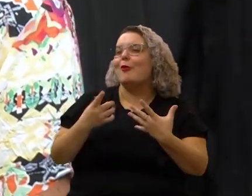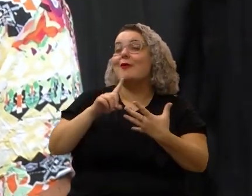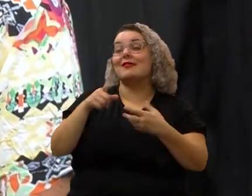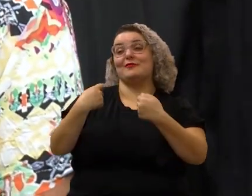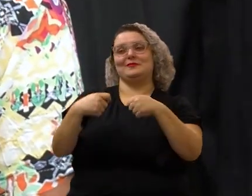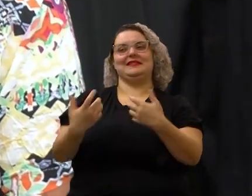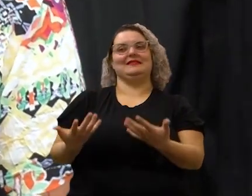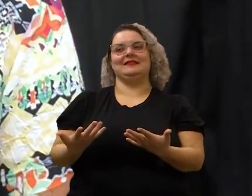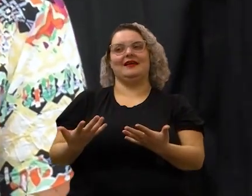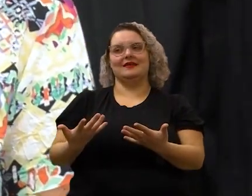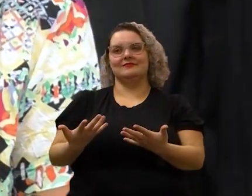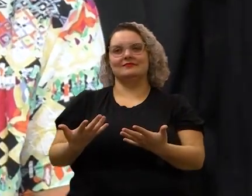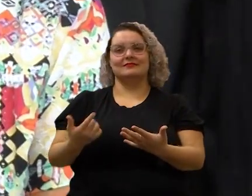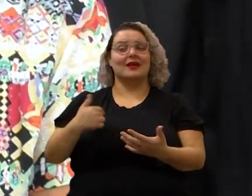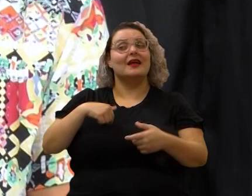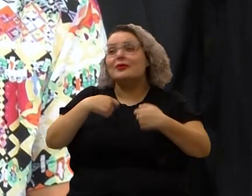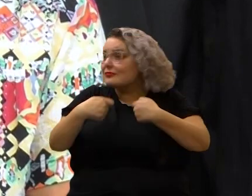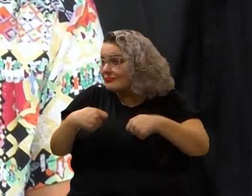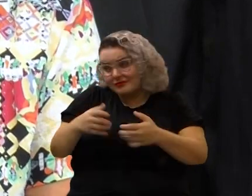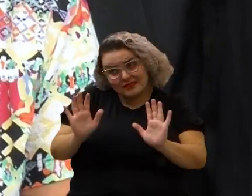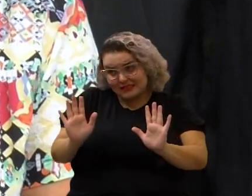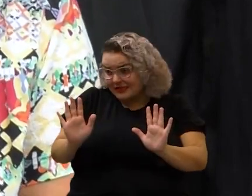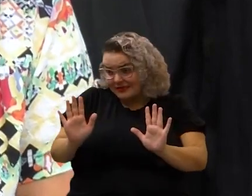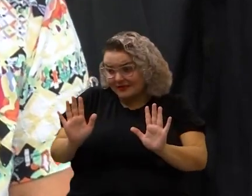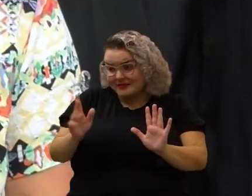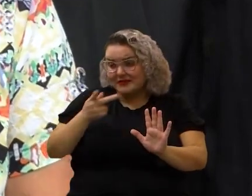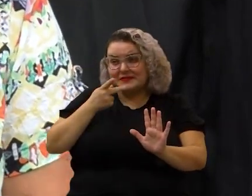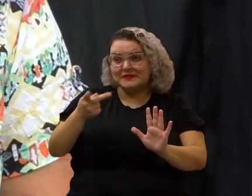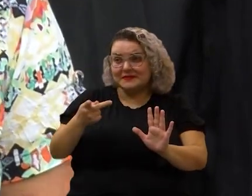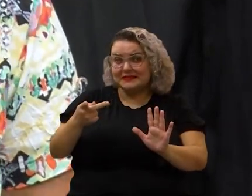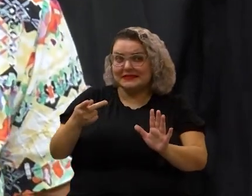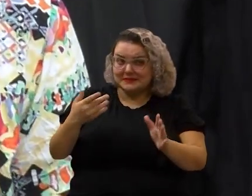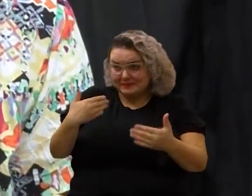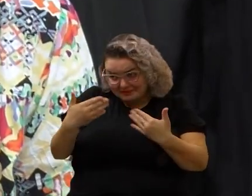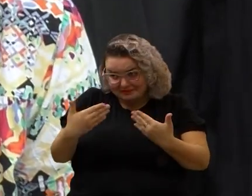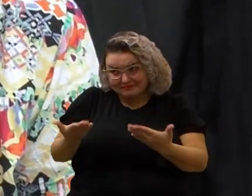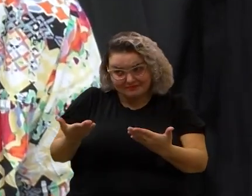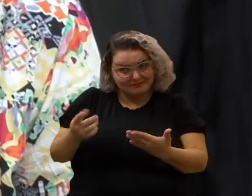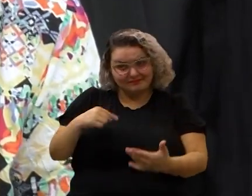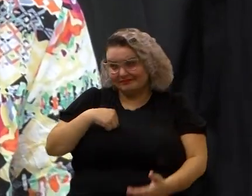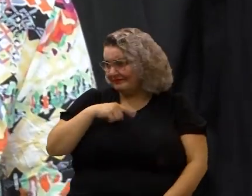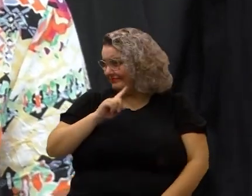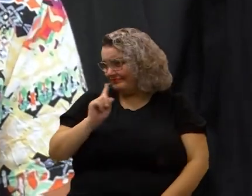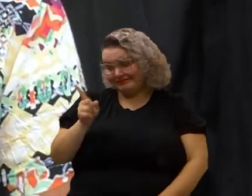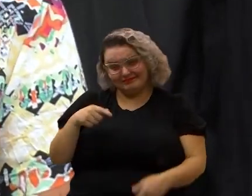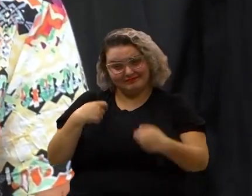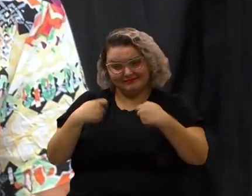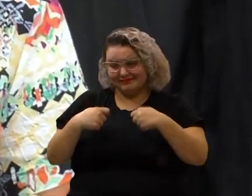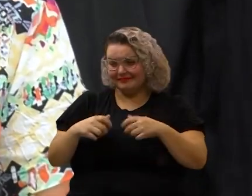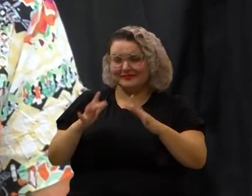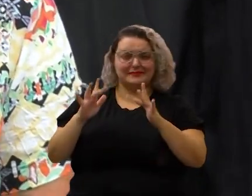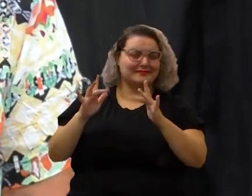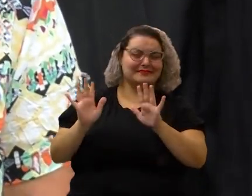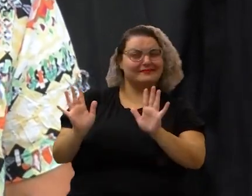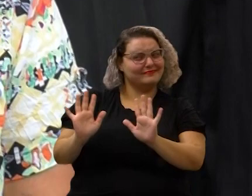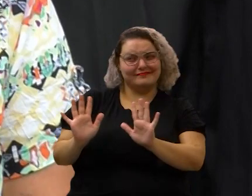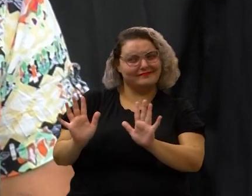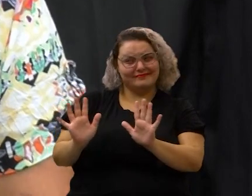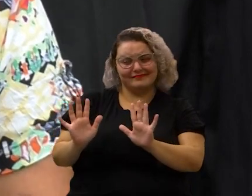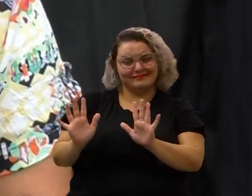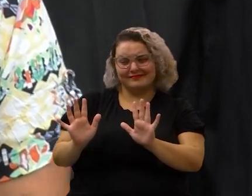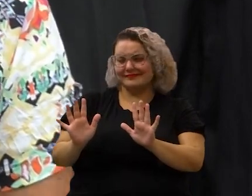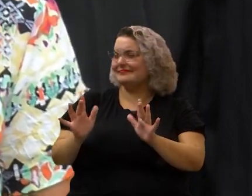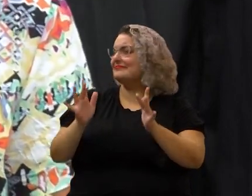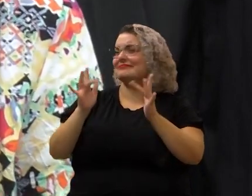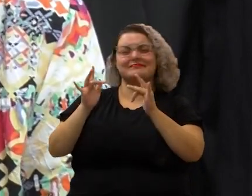O gostoso é não precisar. Sim. Eu não preciso. Fala bem a verdade pra você aqui entre nós. Não preciso de